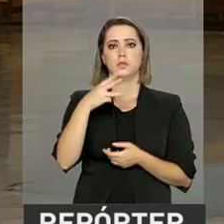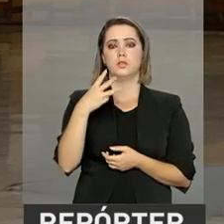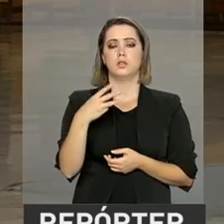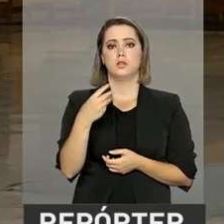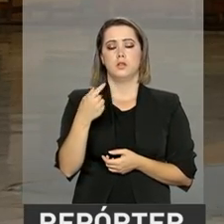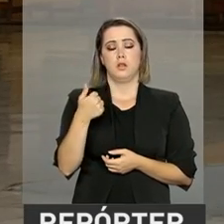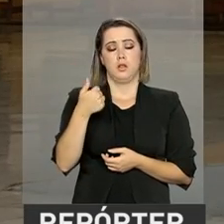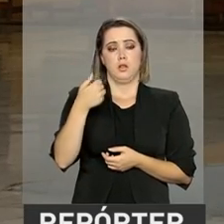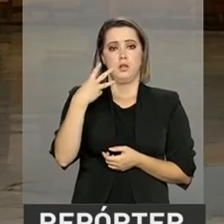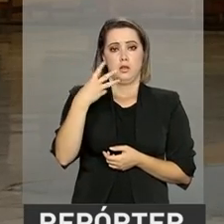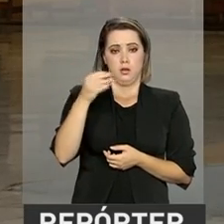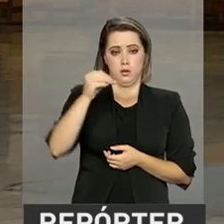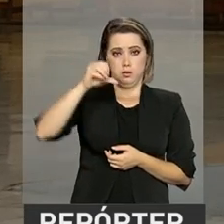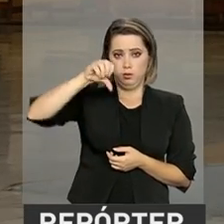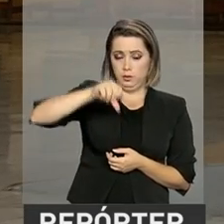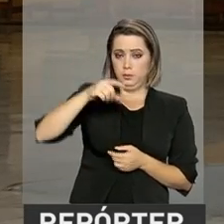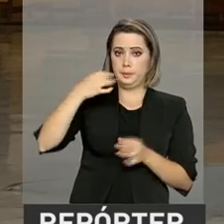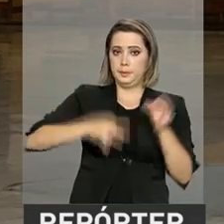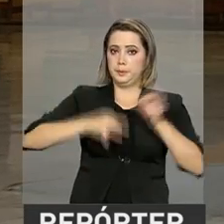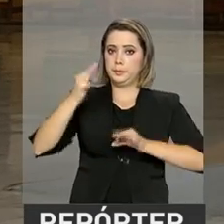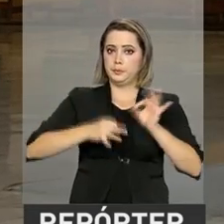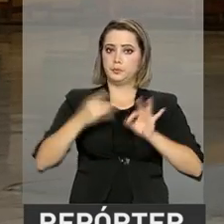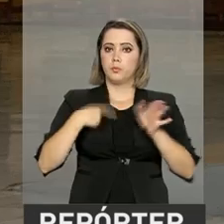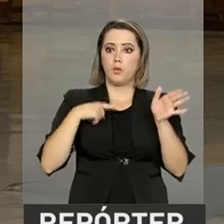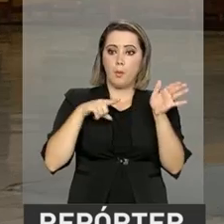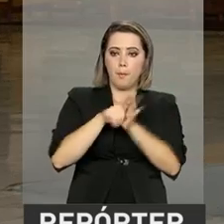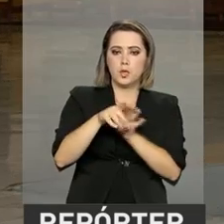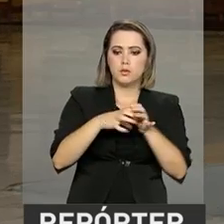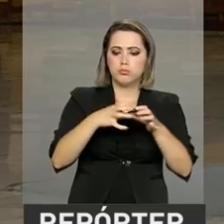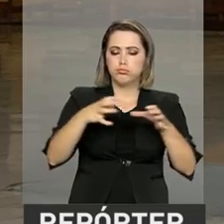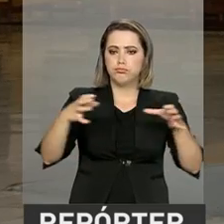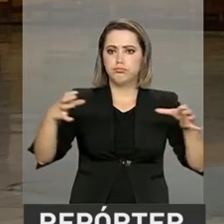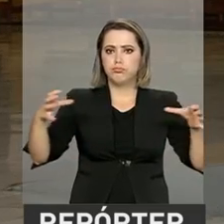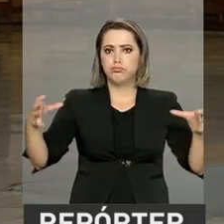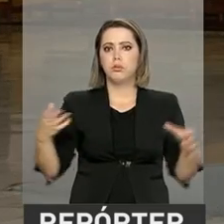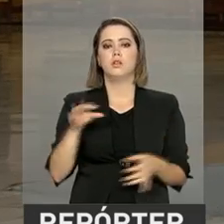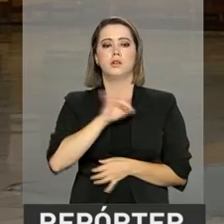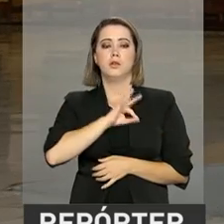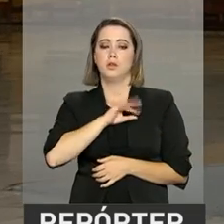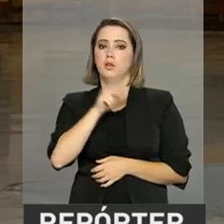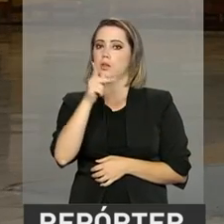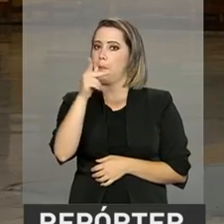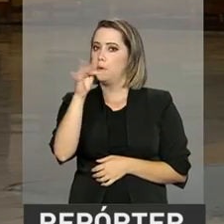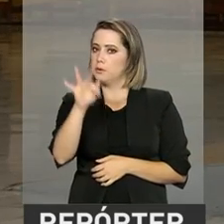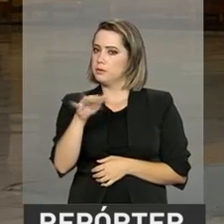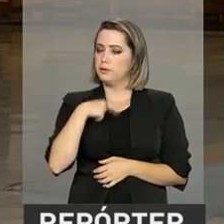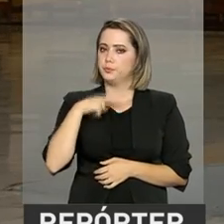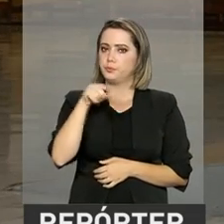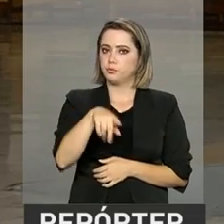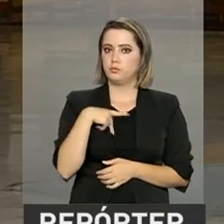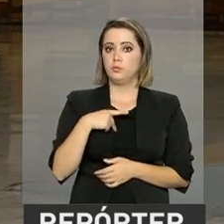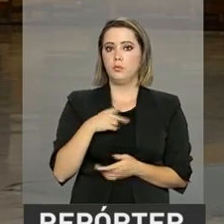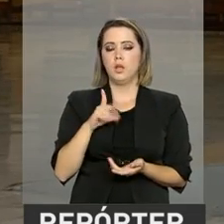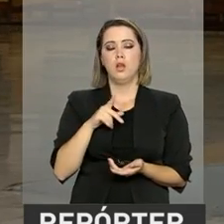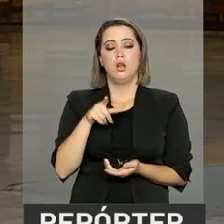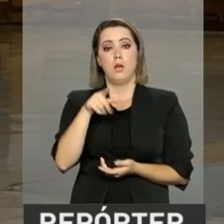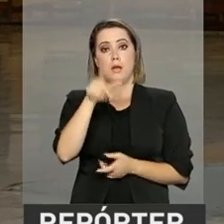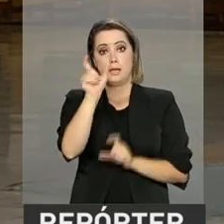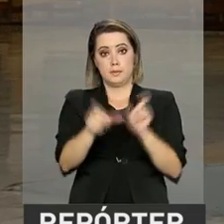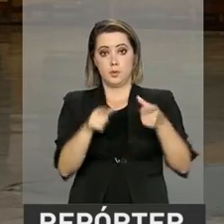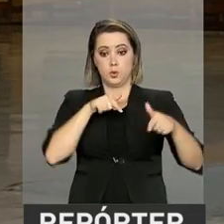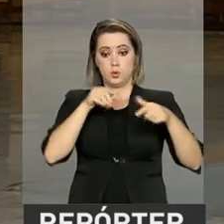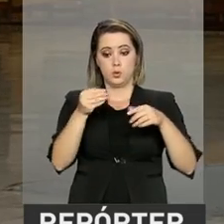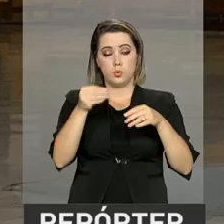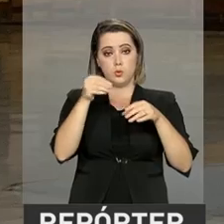operação da história já realizada na história da Polícia Federal segundo a PF mediante o pagamento de propina os agentes